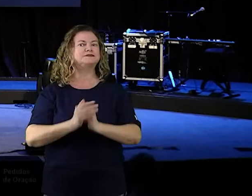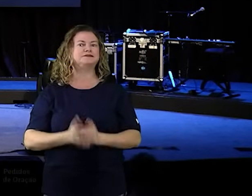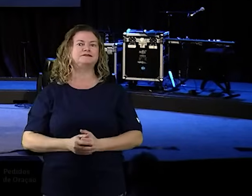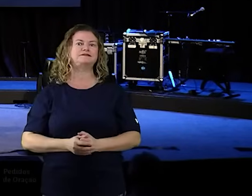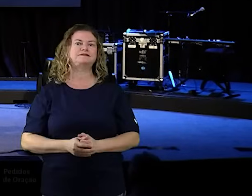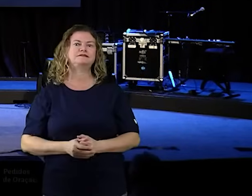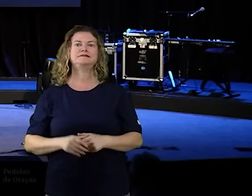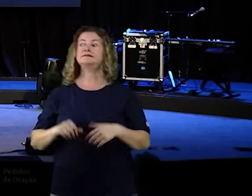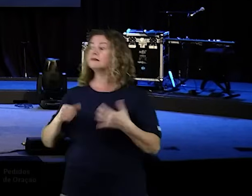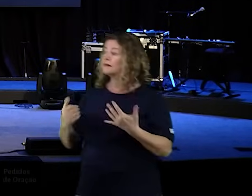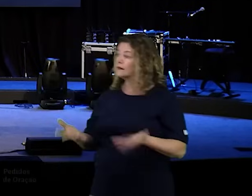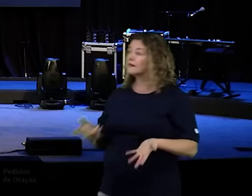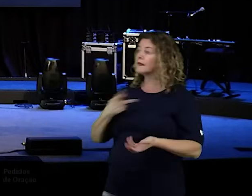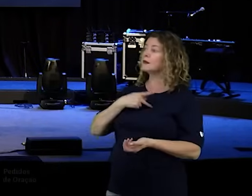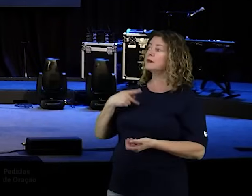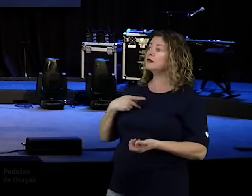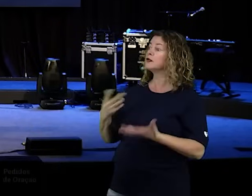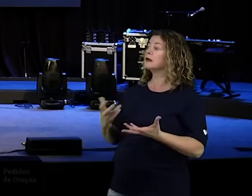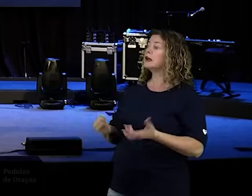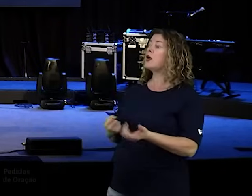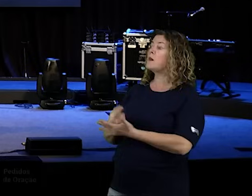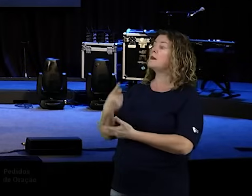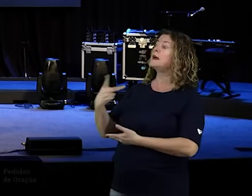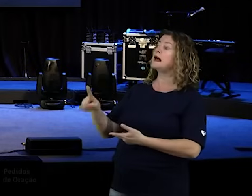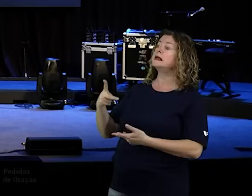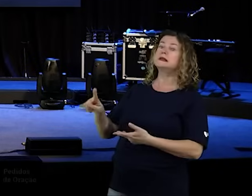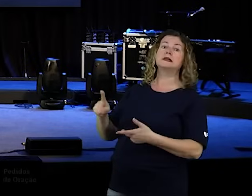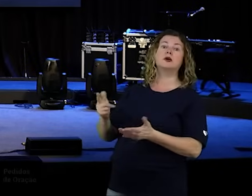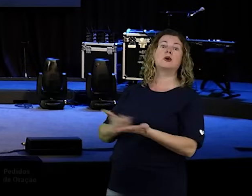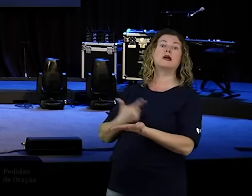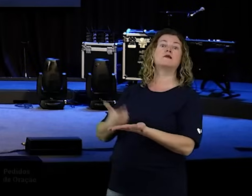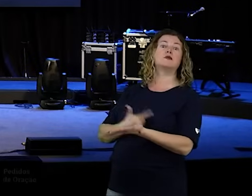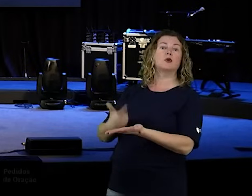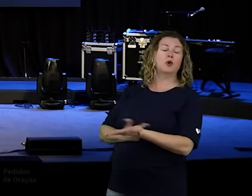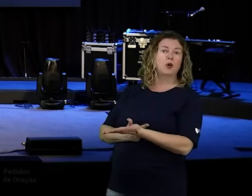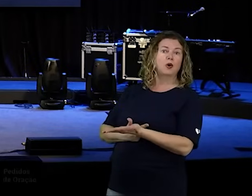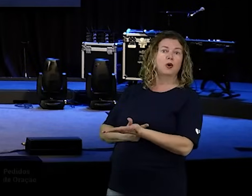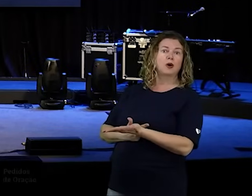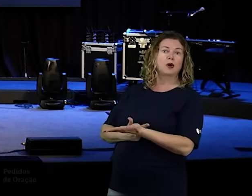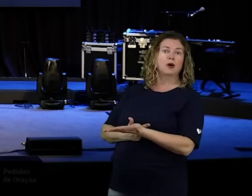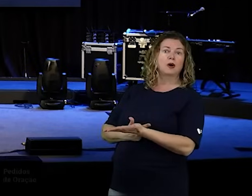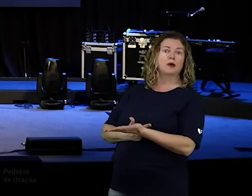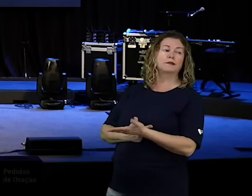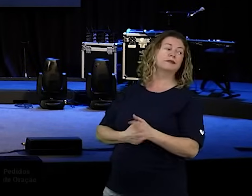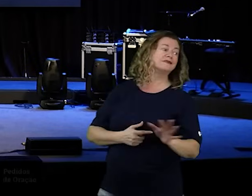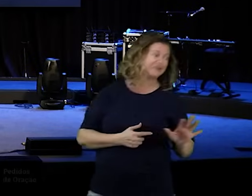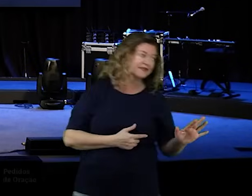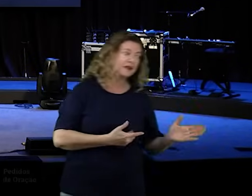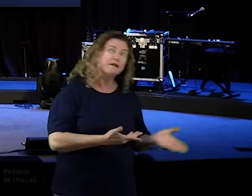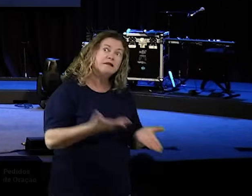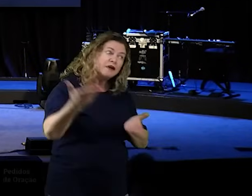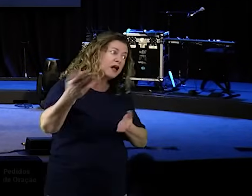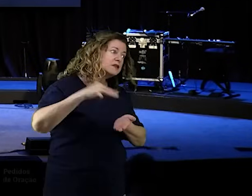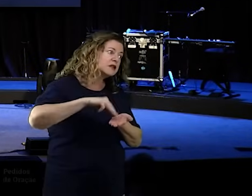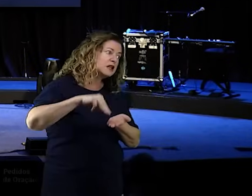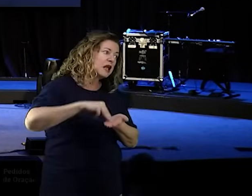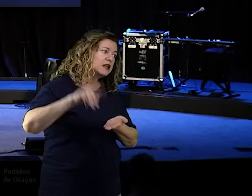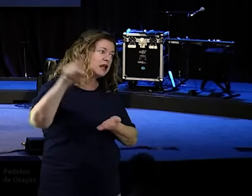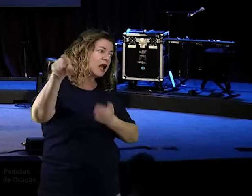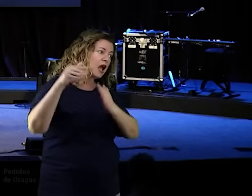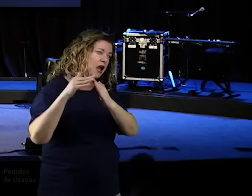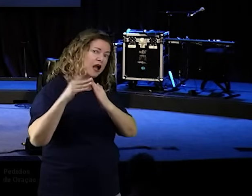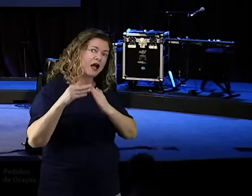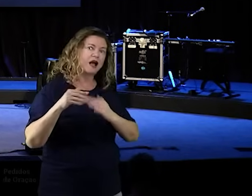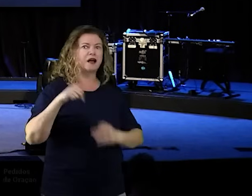comprar seu livro vai na secretaria e compra aqui não eu não deixo para não virar um comer pra pessoa não